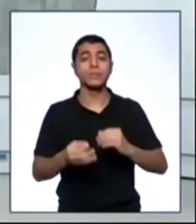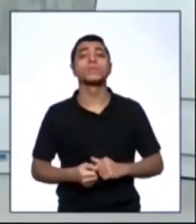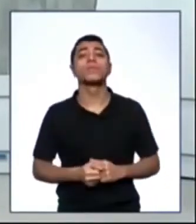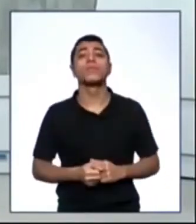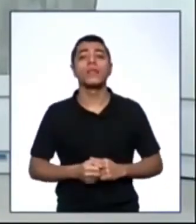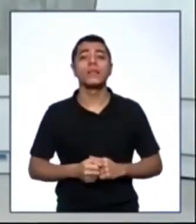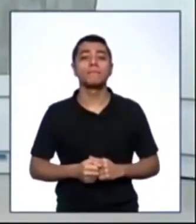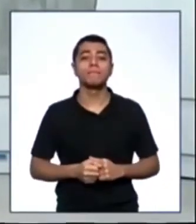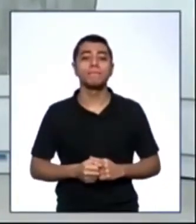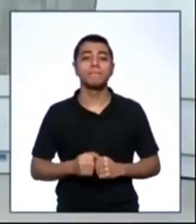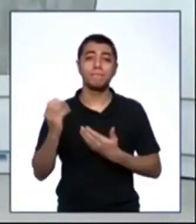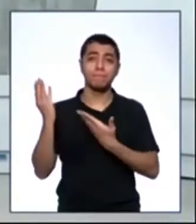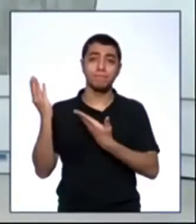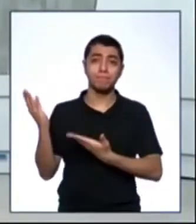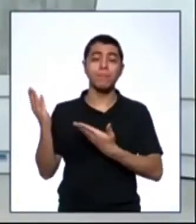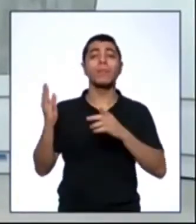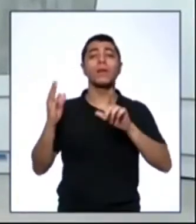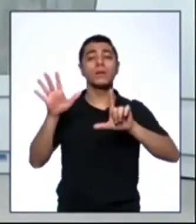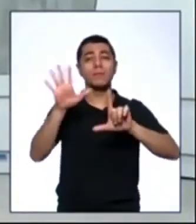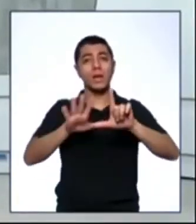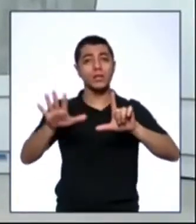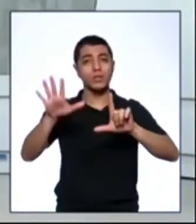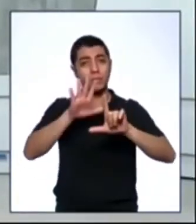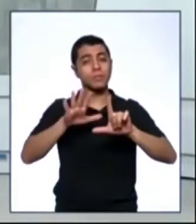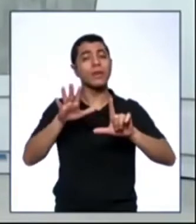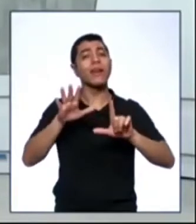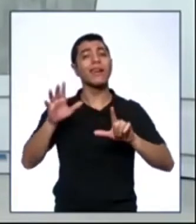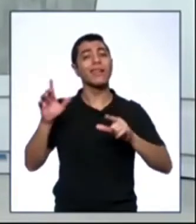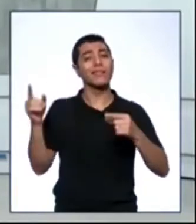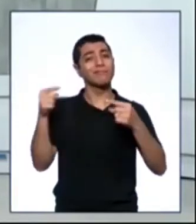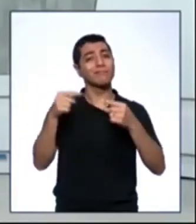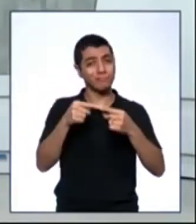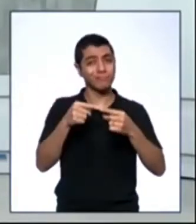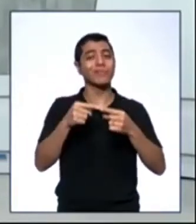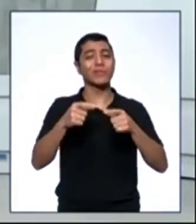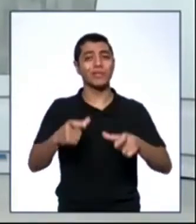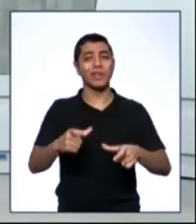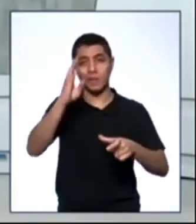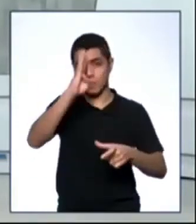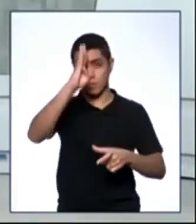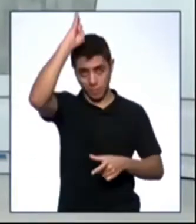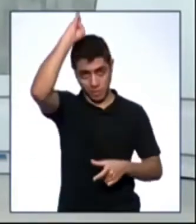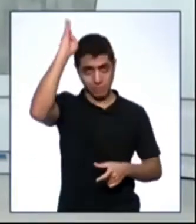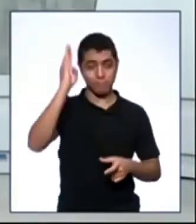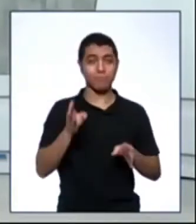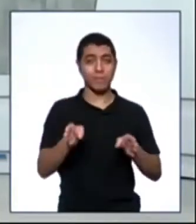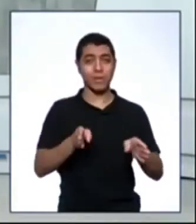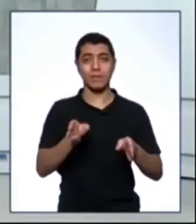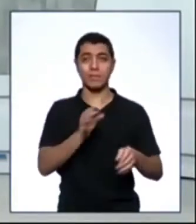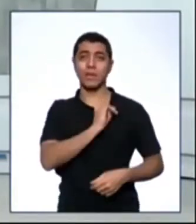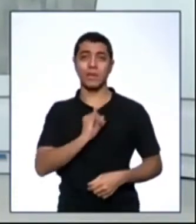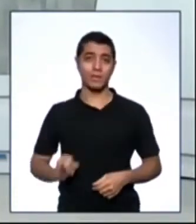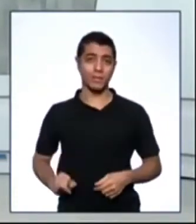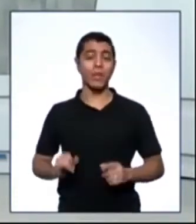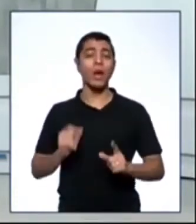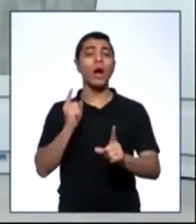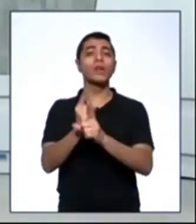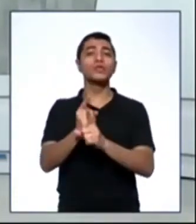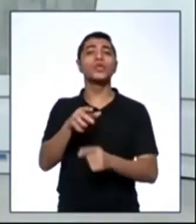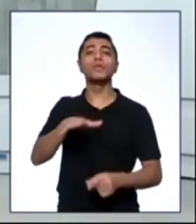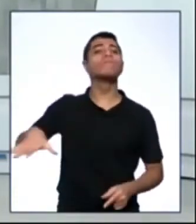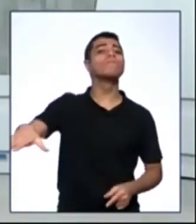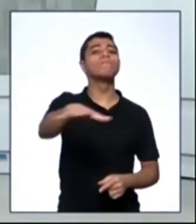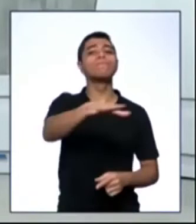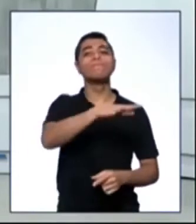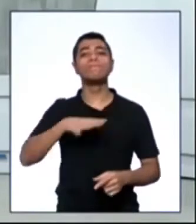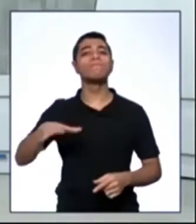é uma imagem do Império Romano, tá? Encontrada na região do Oriente Médio. Que fala, olha que massa,